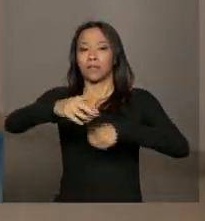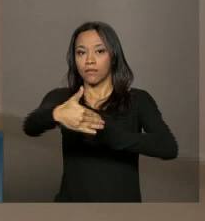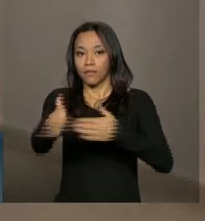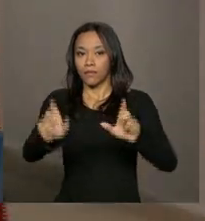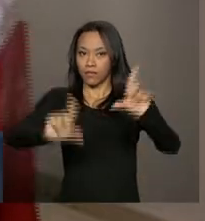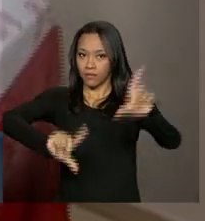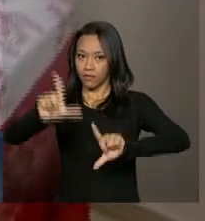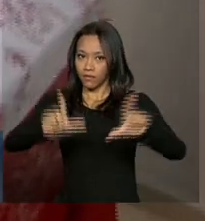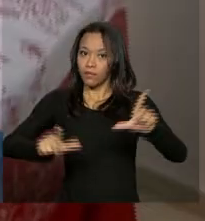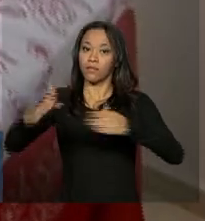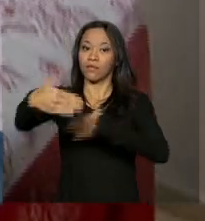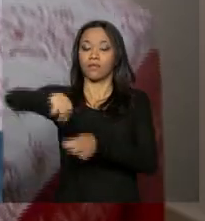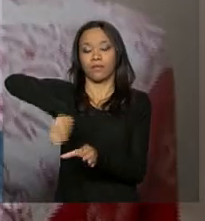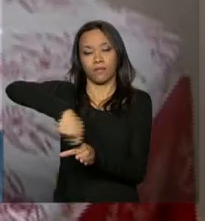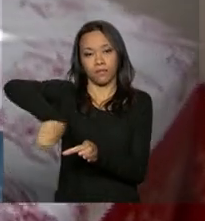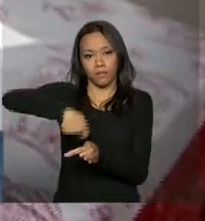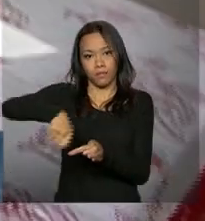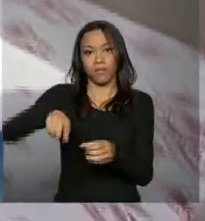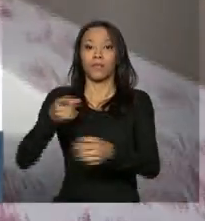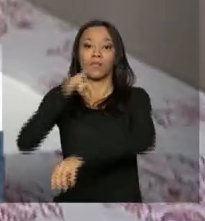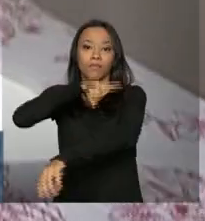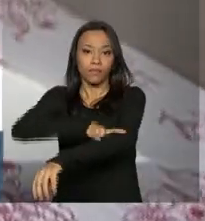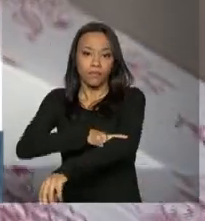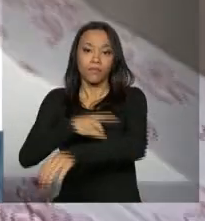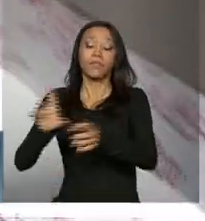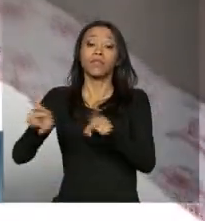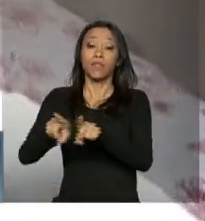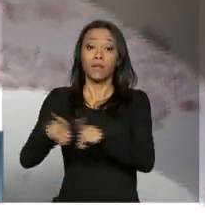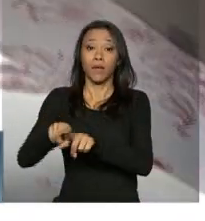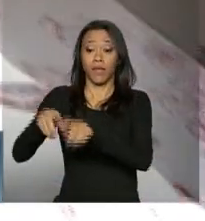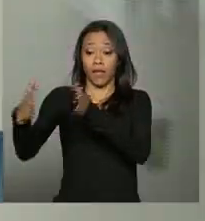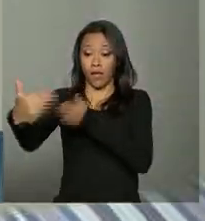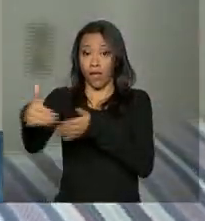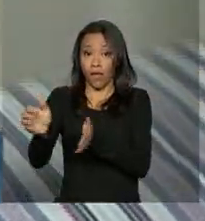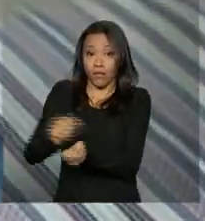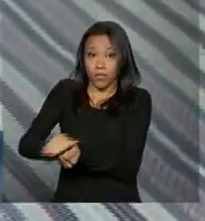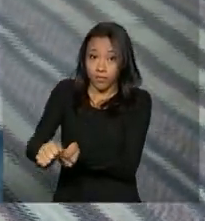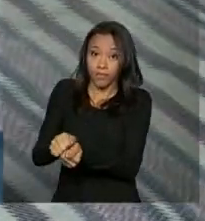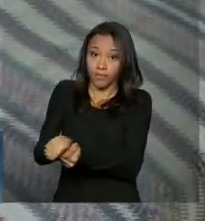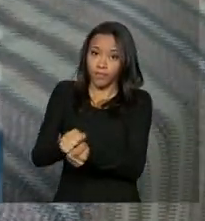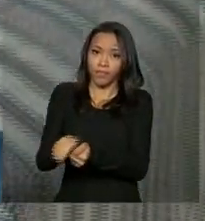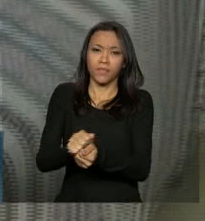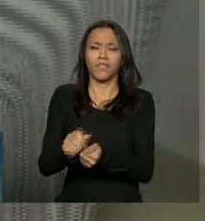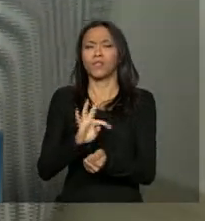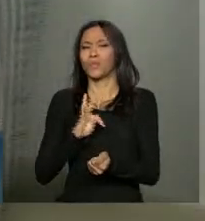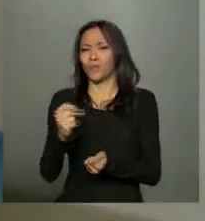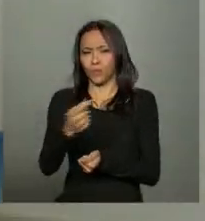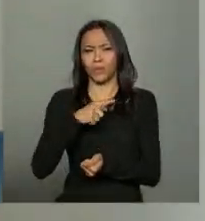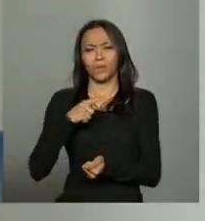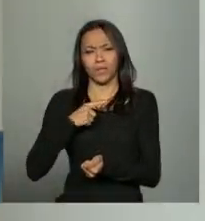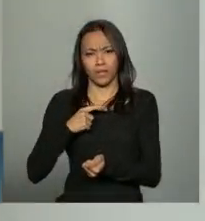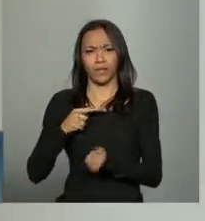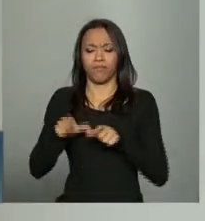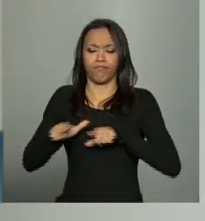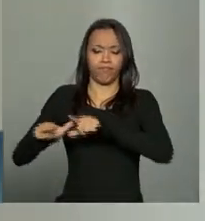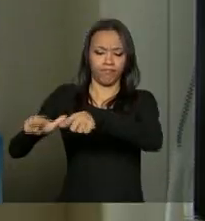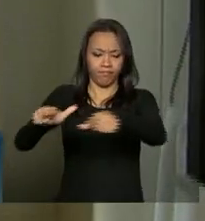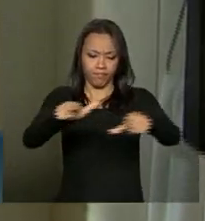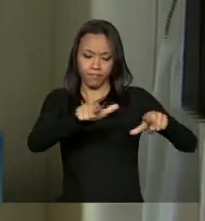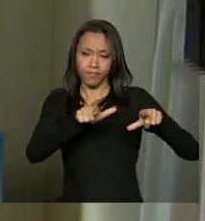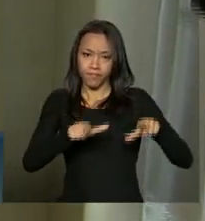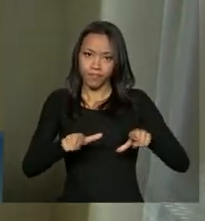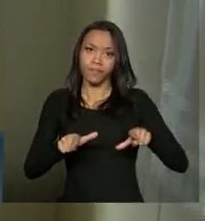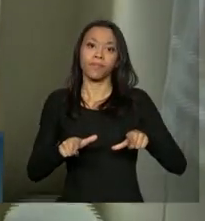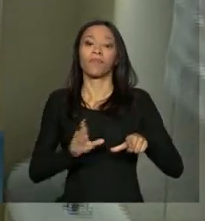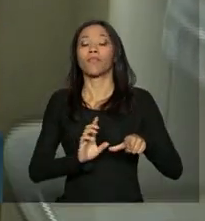área de serviço com um piso cerâmico em todos os ambientes lá no Recanto